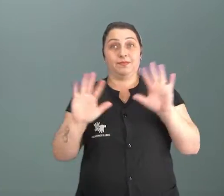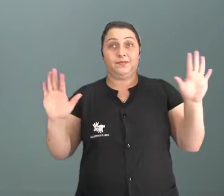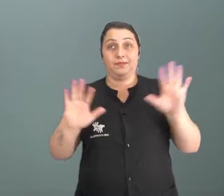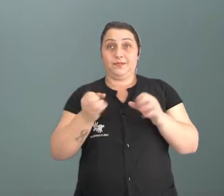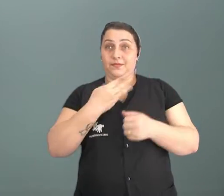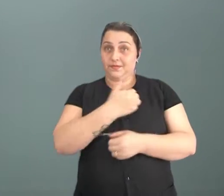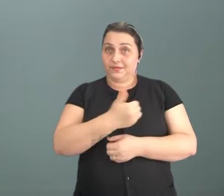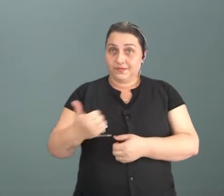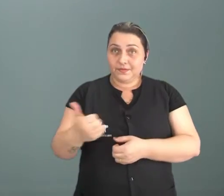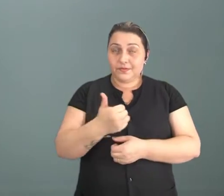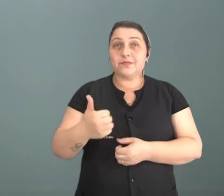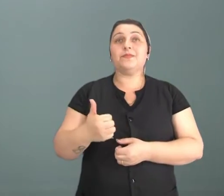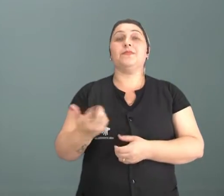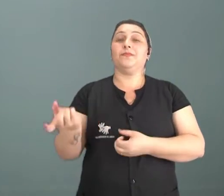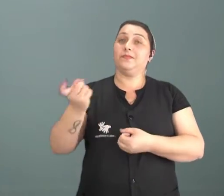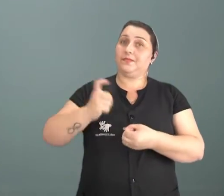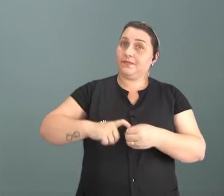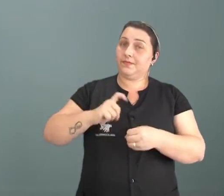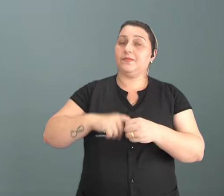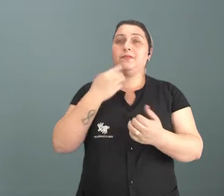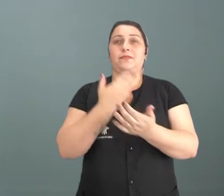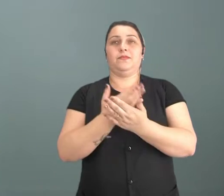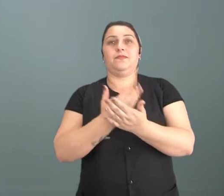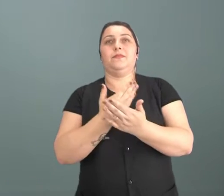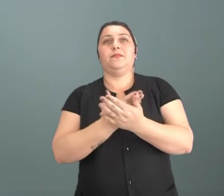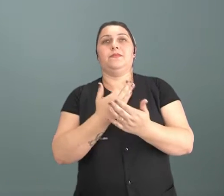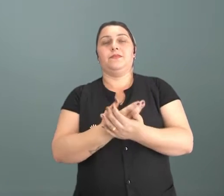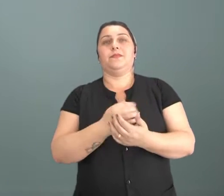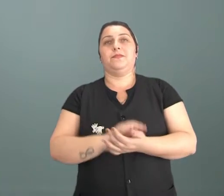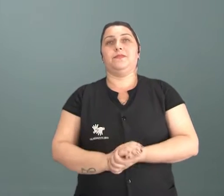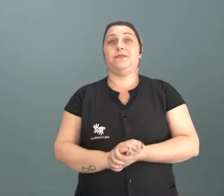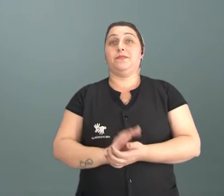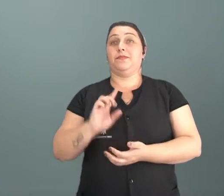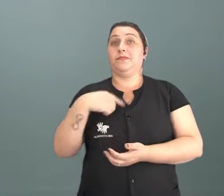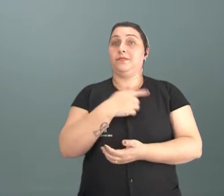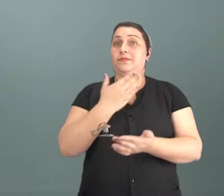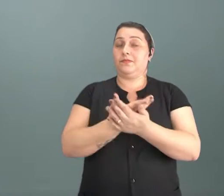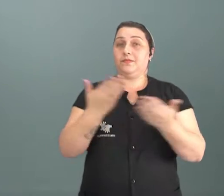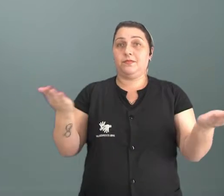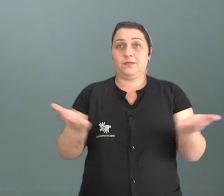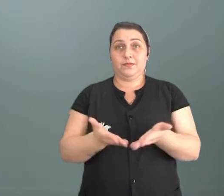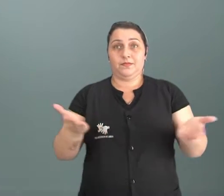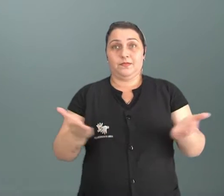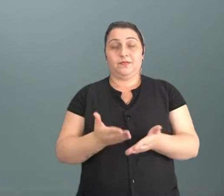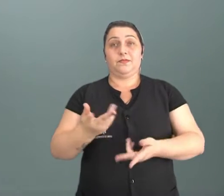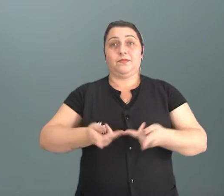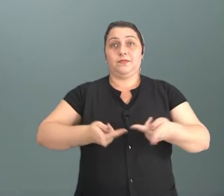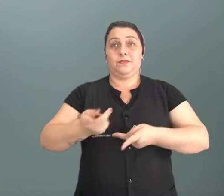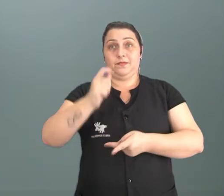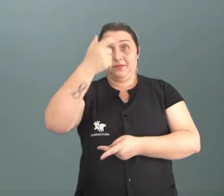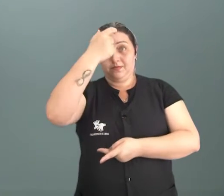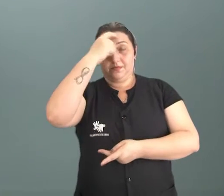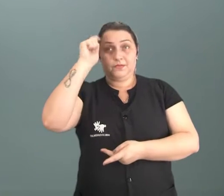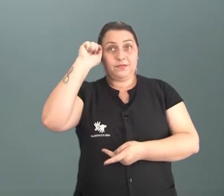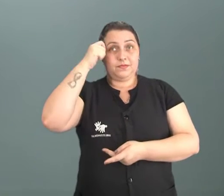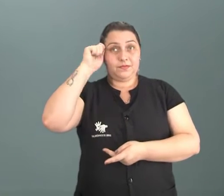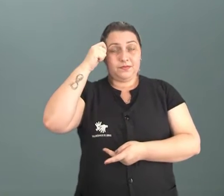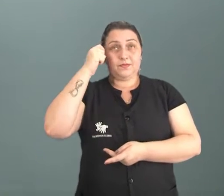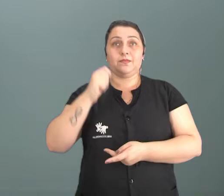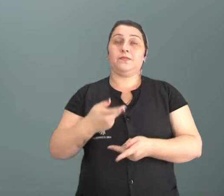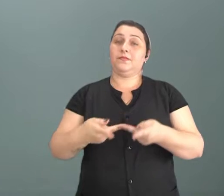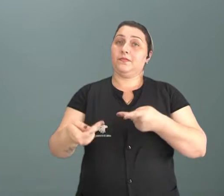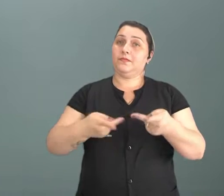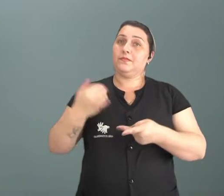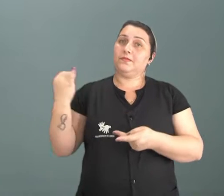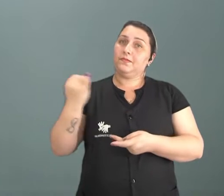Olá pessoal, tudo bem? Estou de volta para mais uma aula. E a nossa aula hoje é sobre o projeto de consciência negra. Um